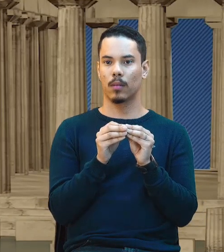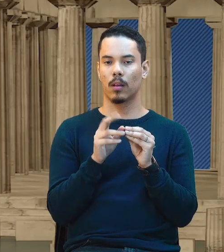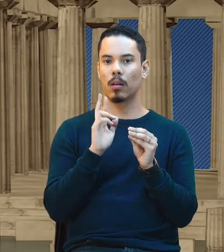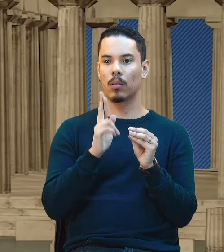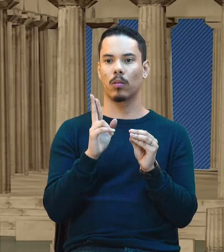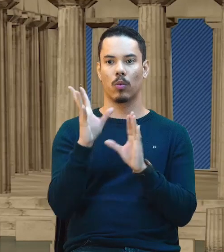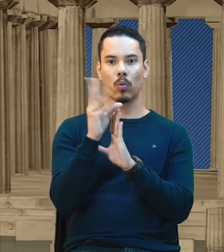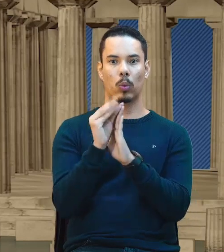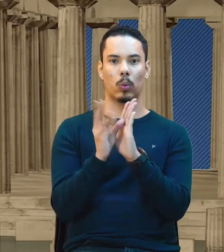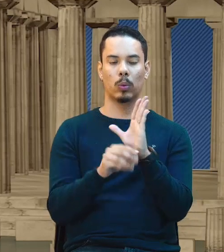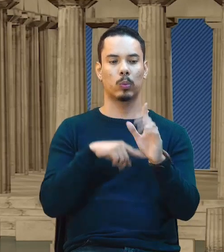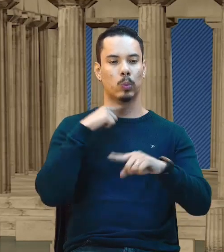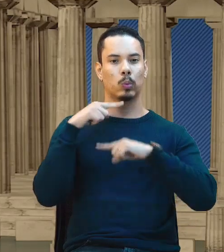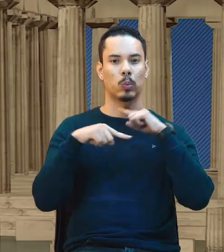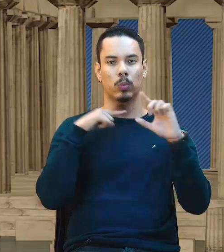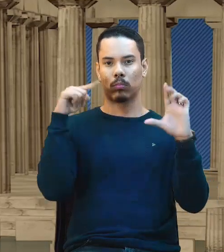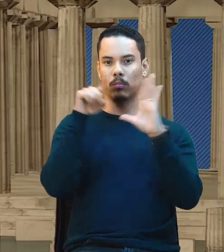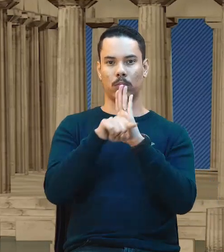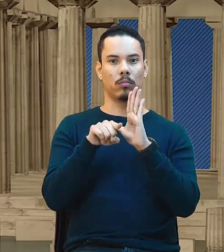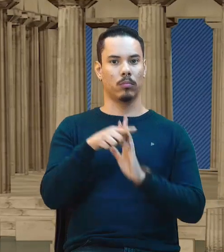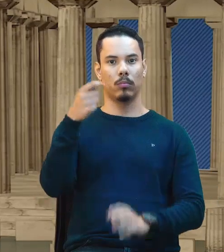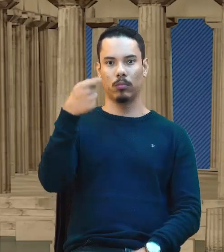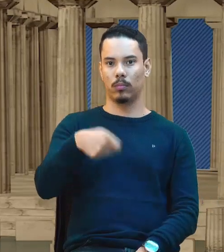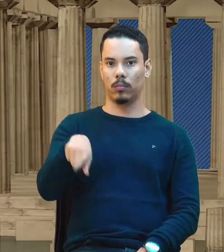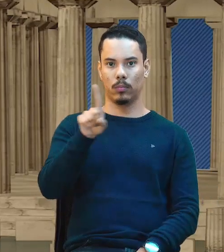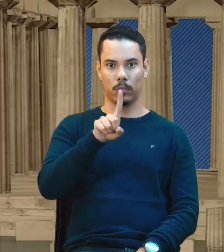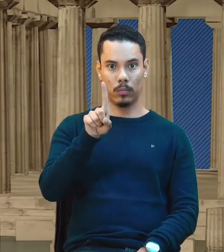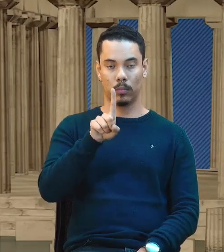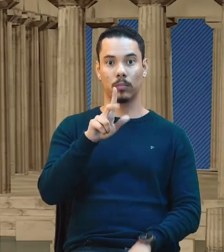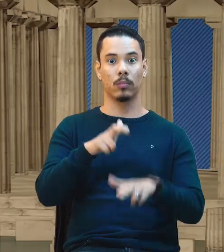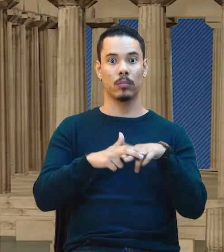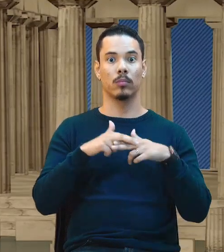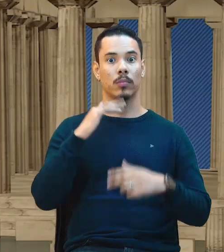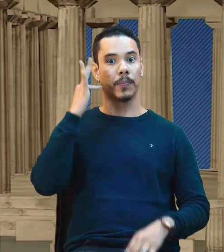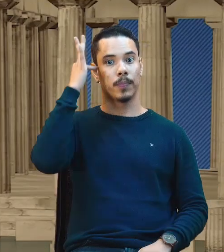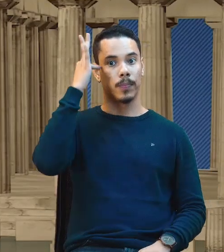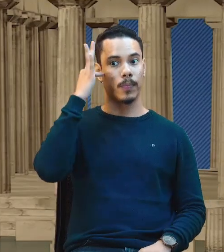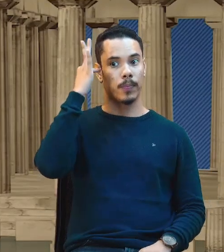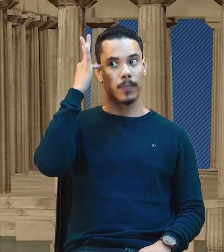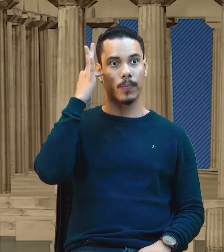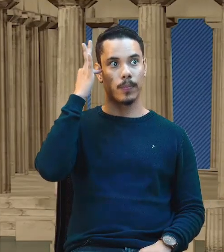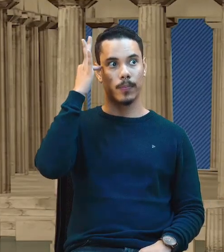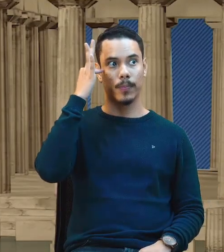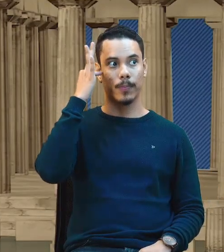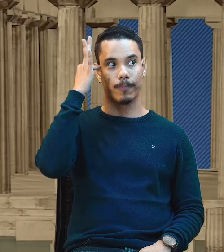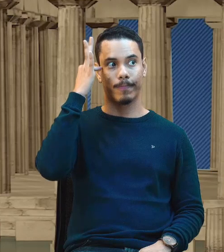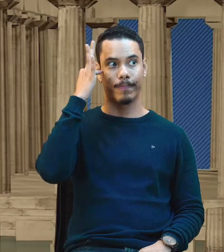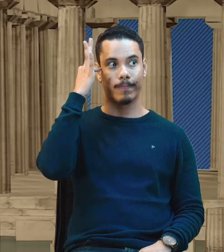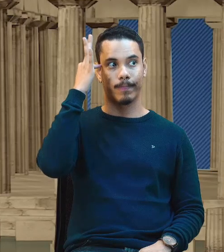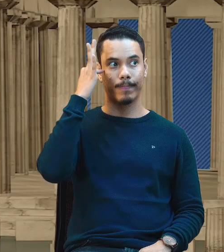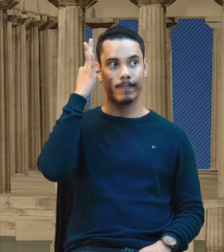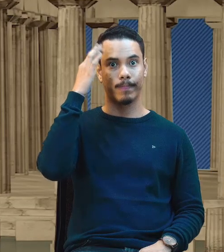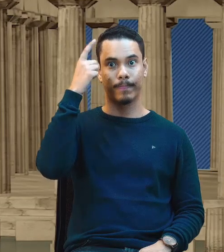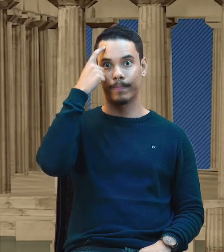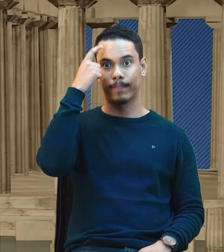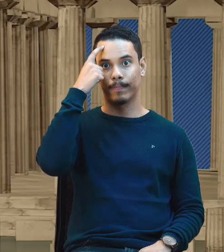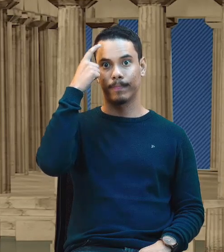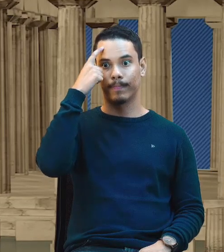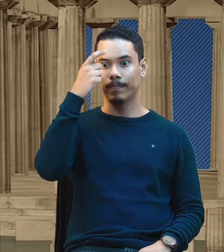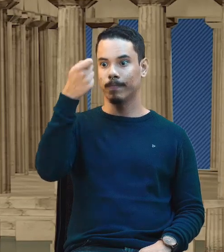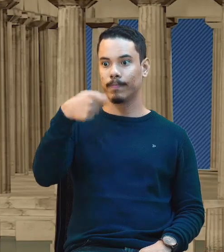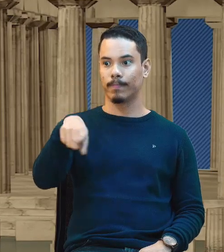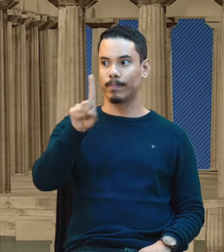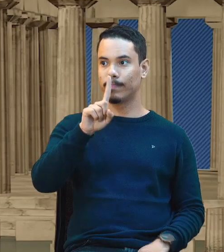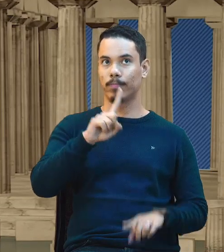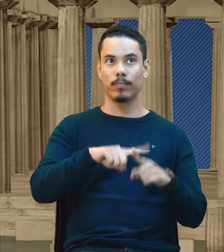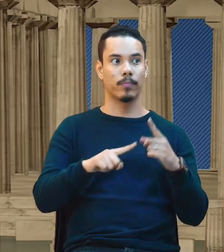precisa questionar, tá? Enquanto a filosofia, um pensamento mítico não precisa questionar, e a